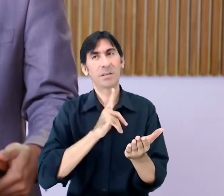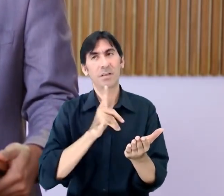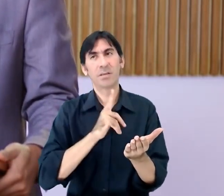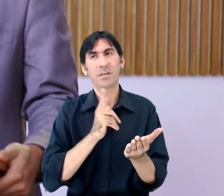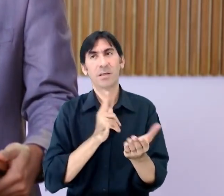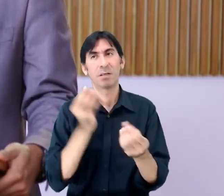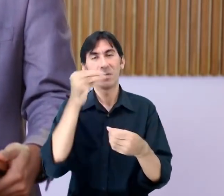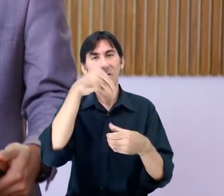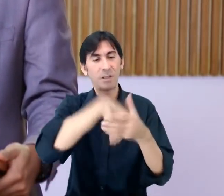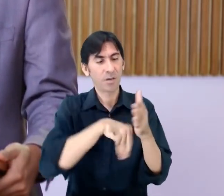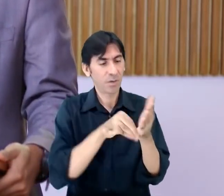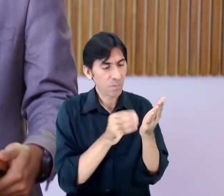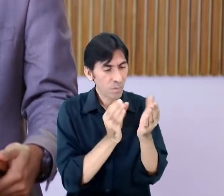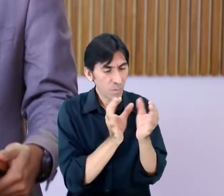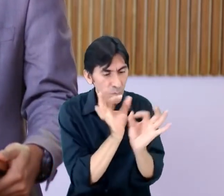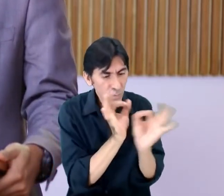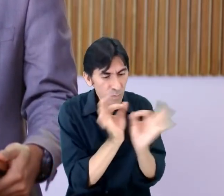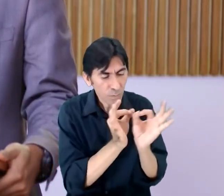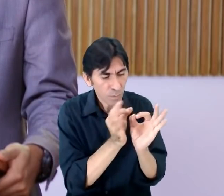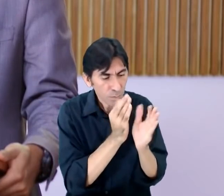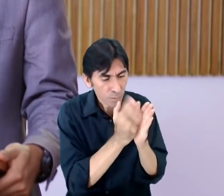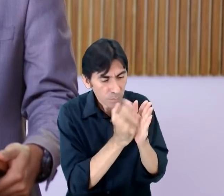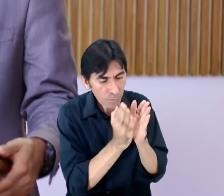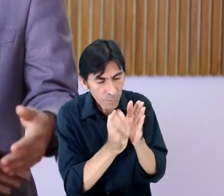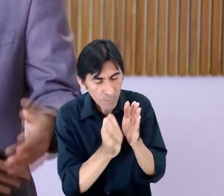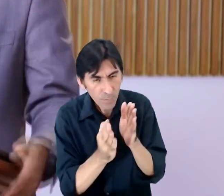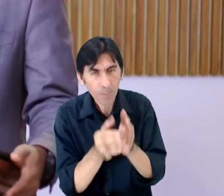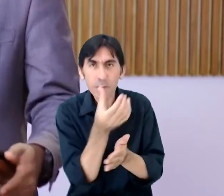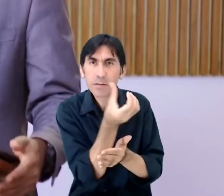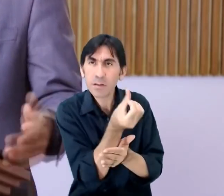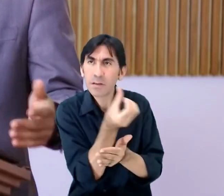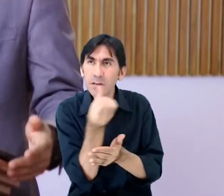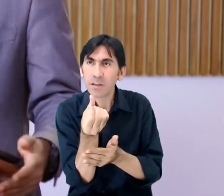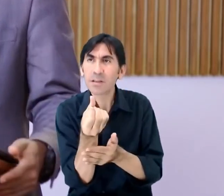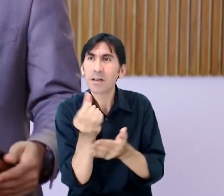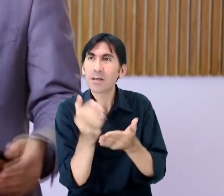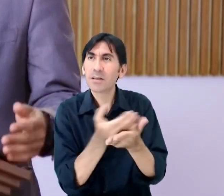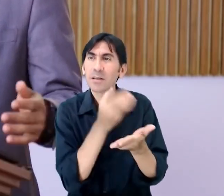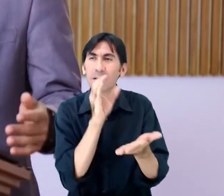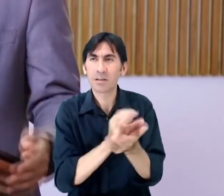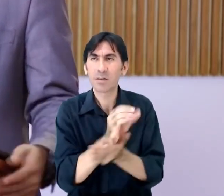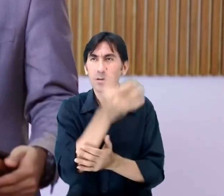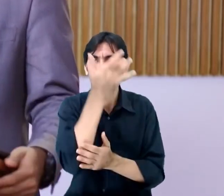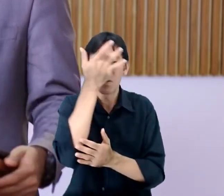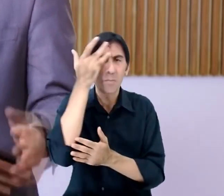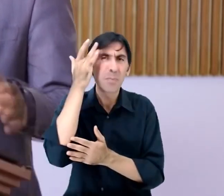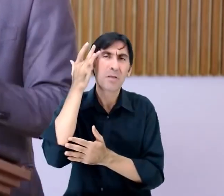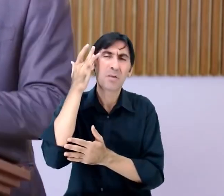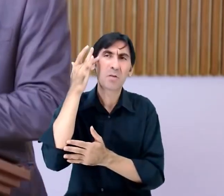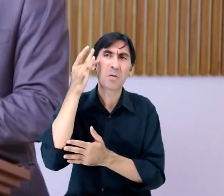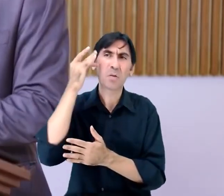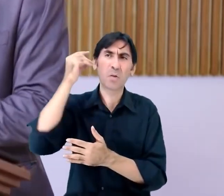por 66 livros. Homens santos inspirados por Deus escreveram, e toda a